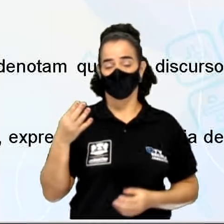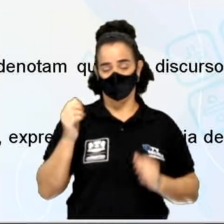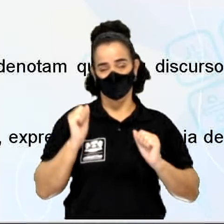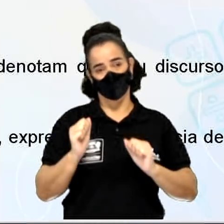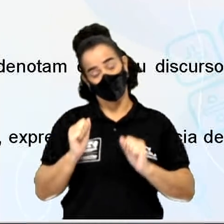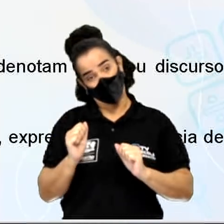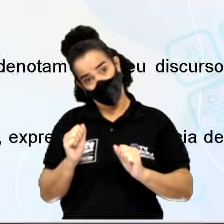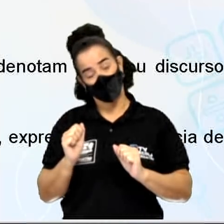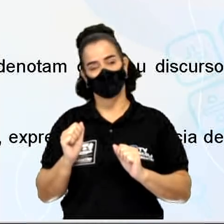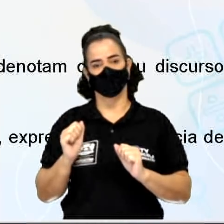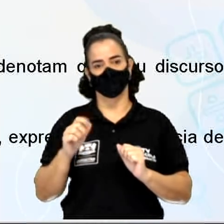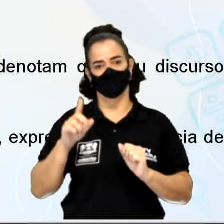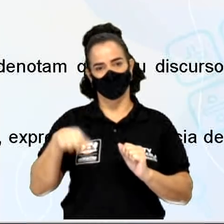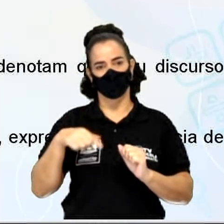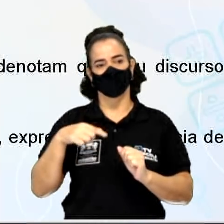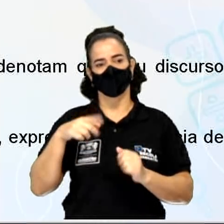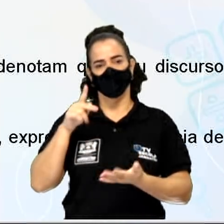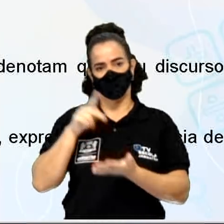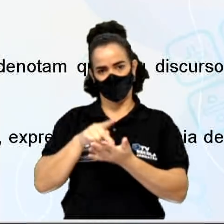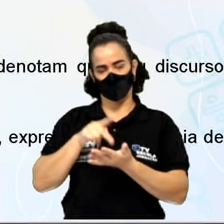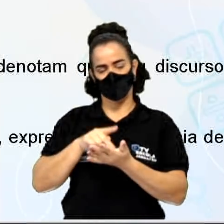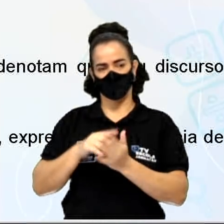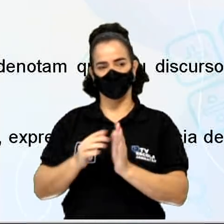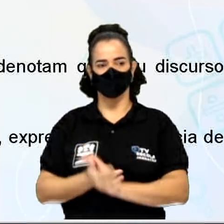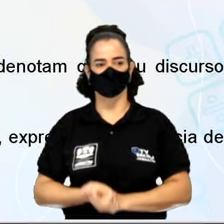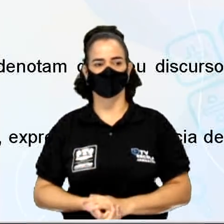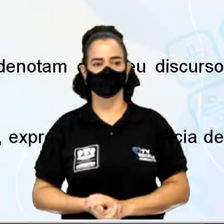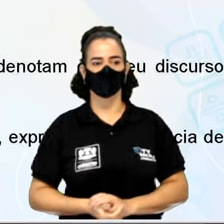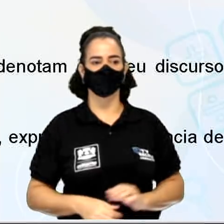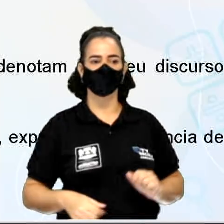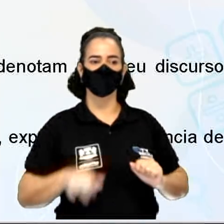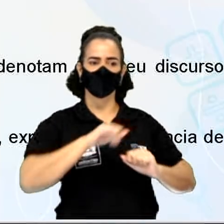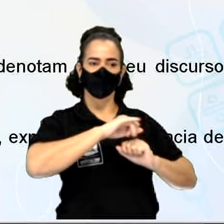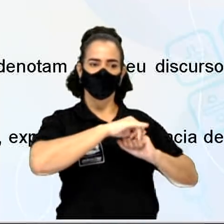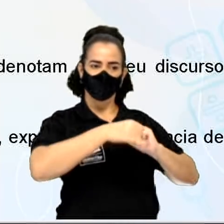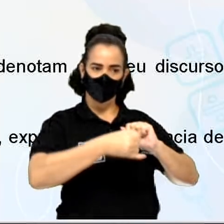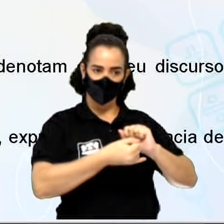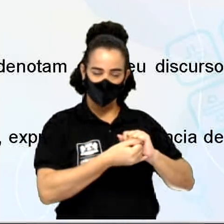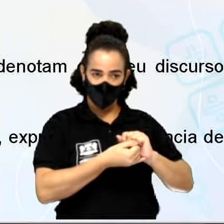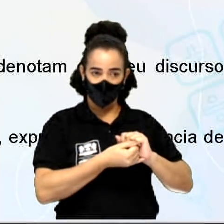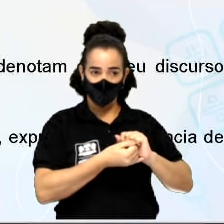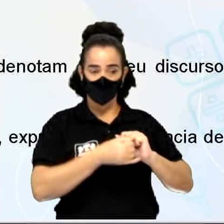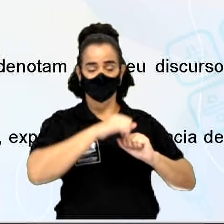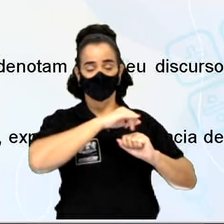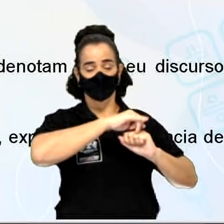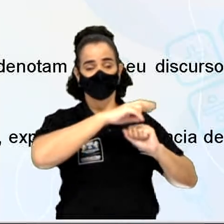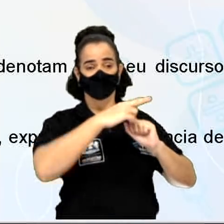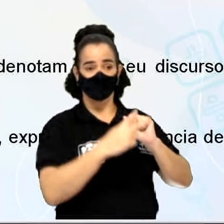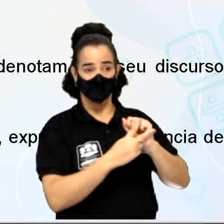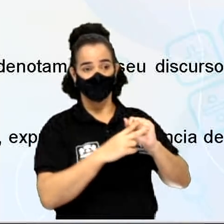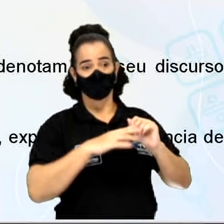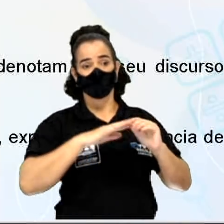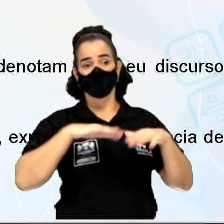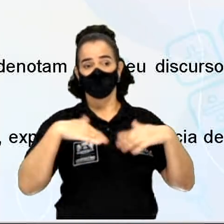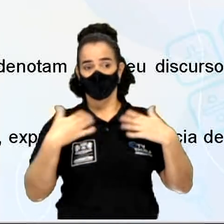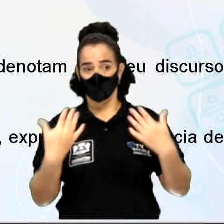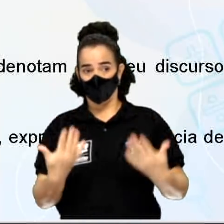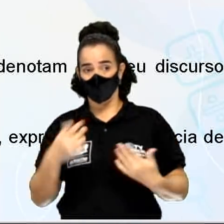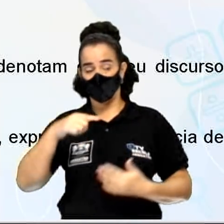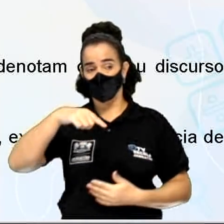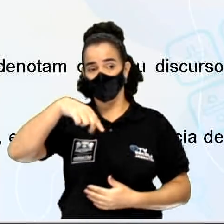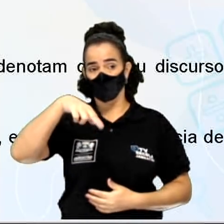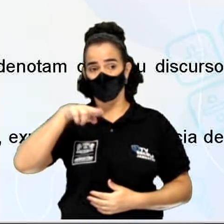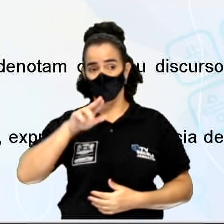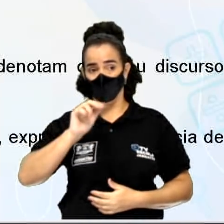resolução. O advérbio quando, presente nas falas de ambas as personagens, expressa circunstância